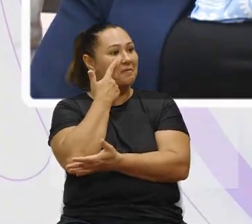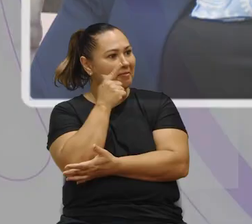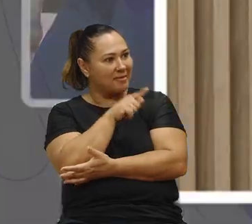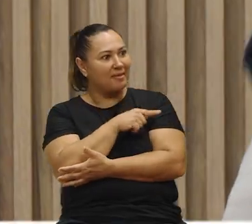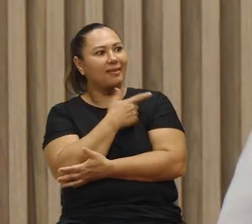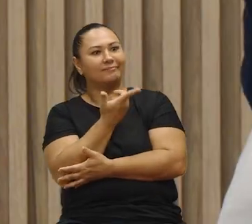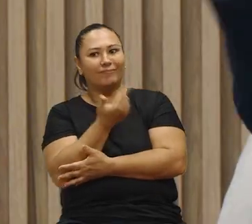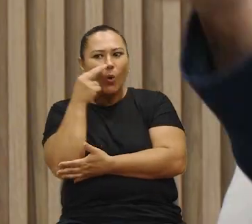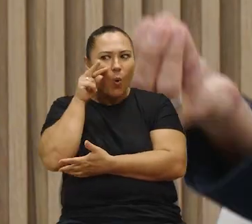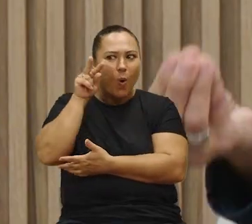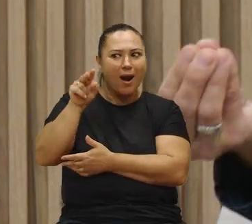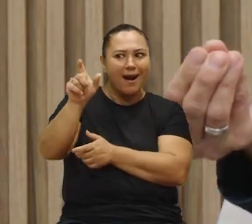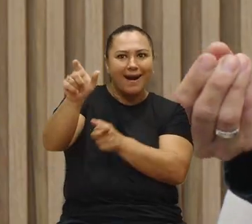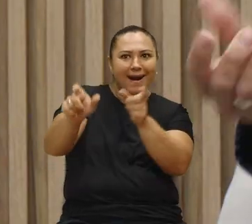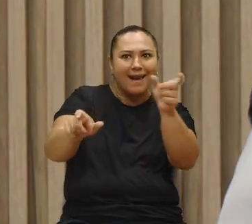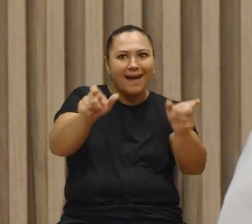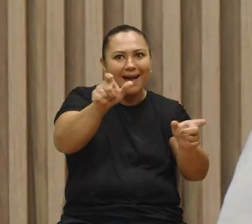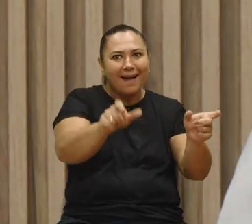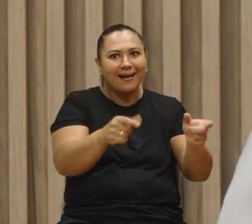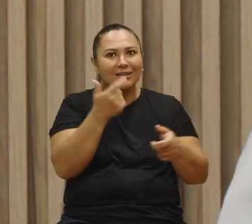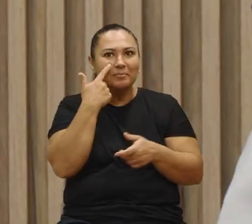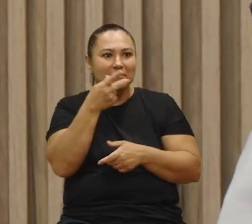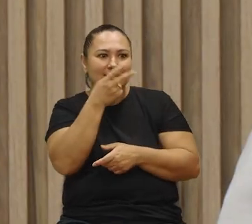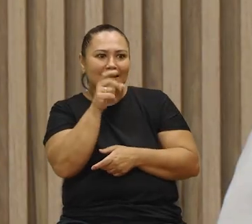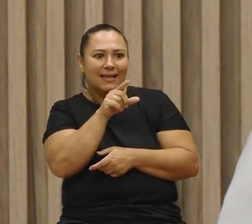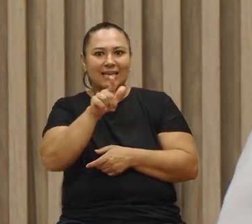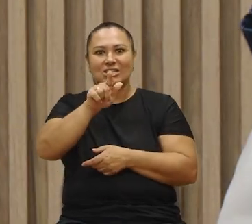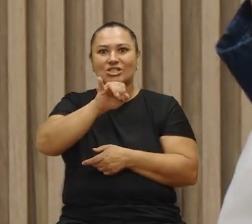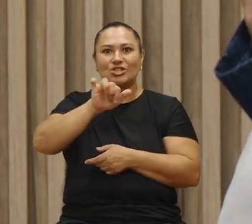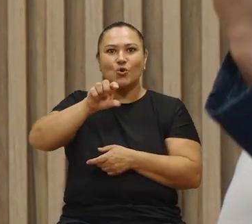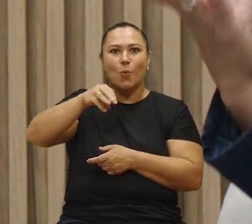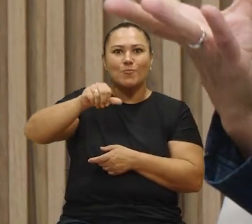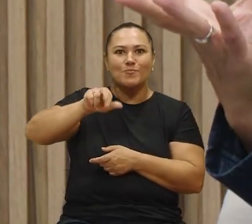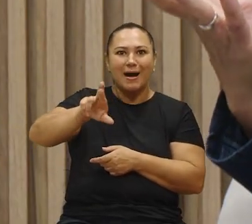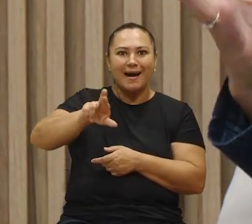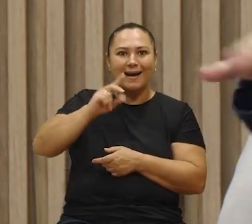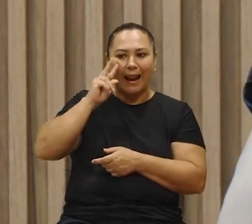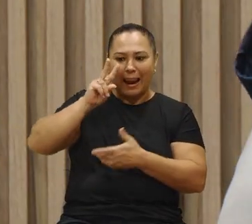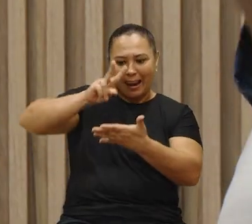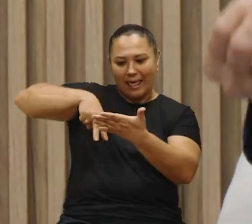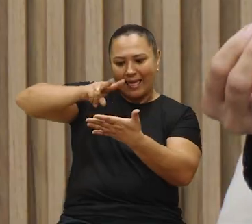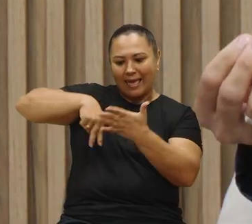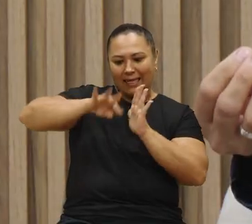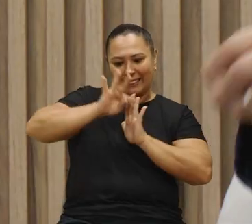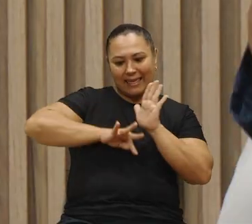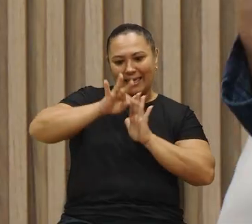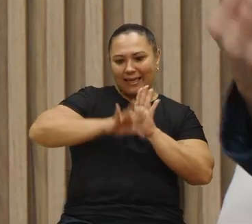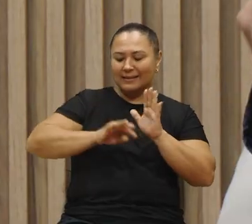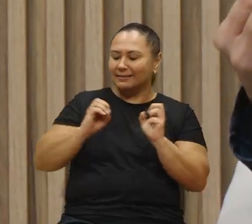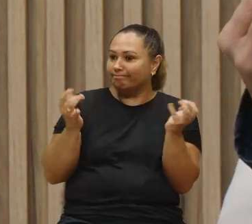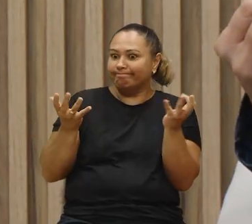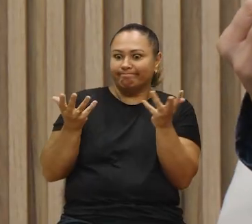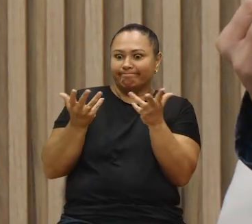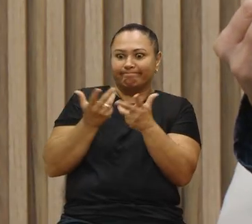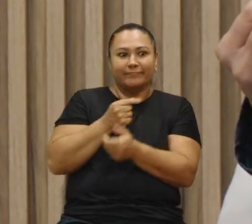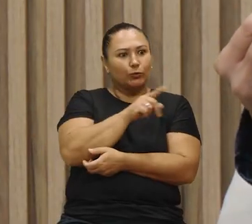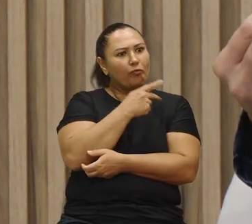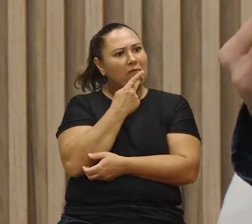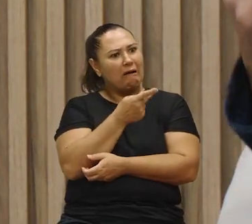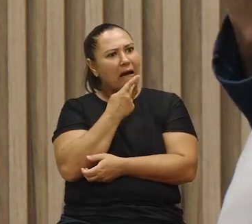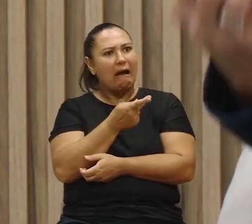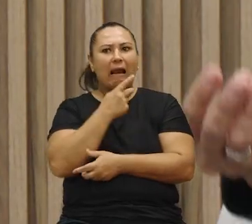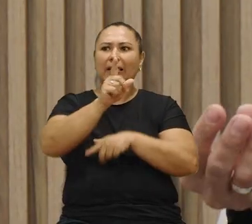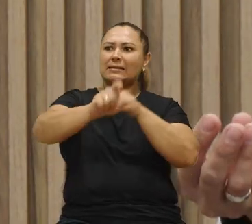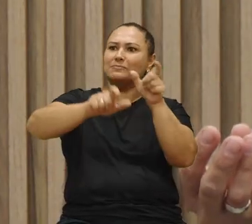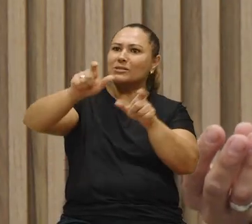Gilmar, olha só, né? Tem que olhar para a pessoa. O Gilmar, assim, a gente lê muito os teus textos e se encanta por essa capacidade que tu